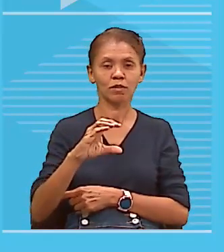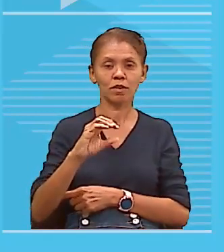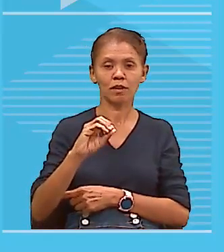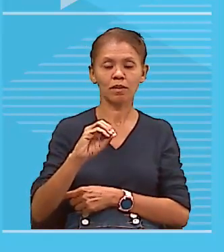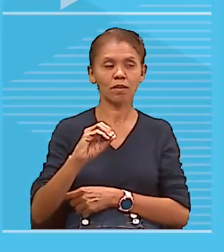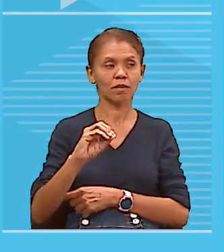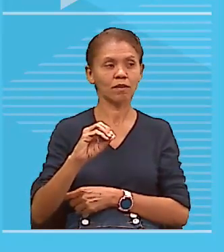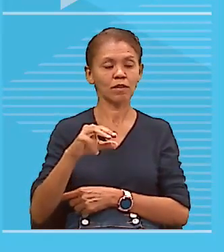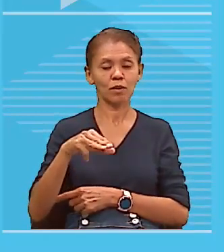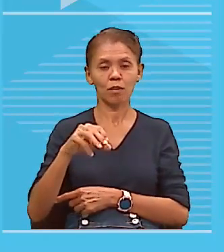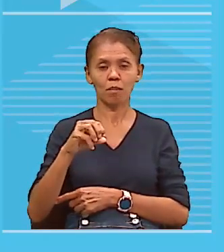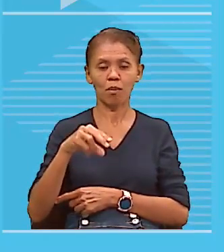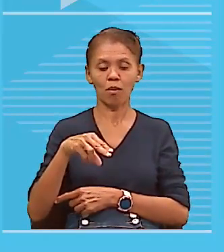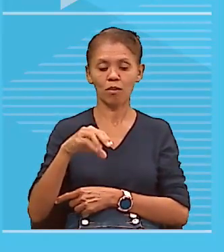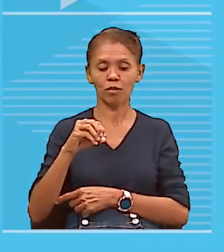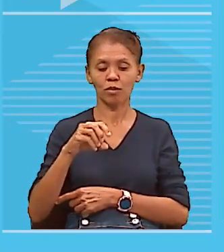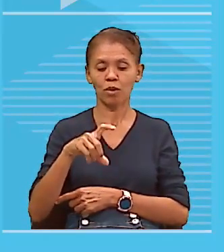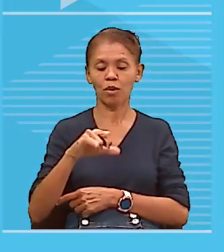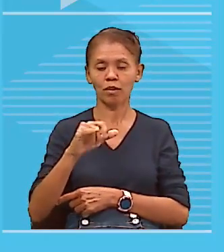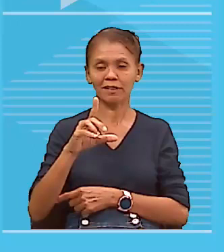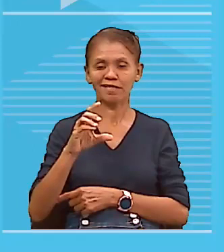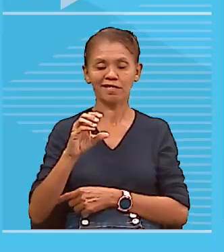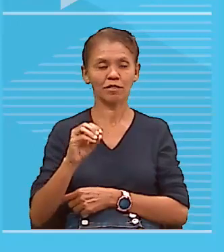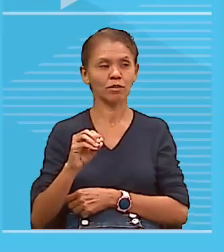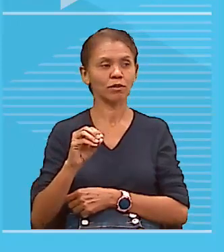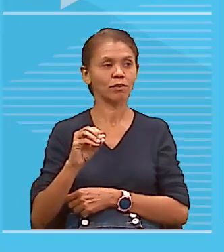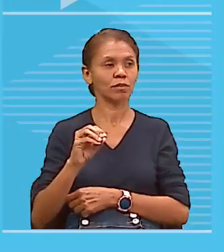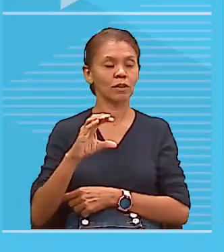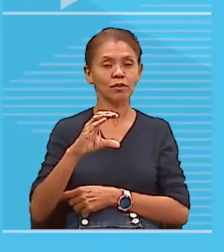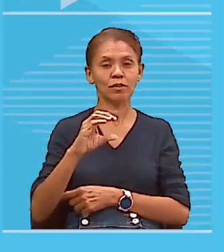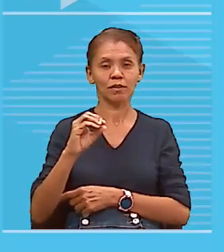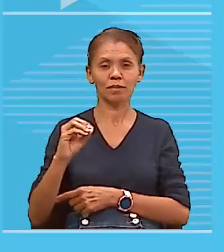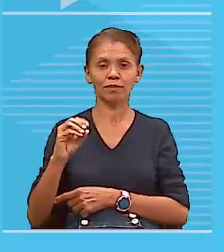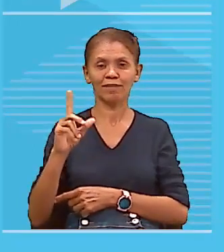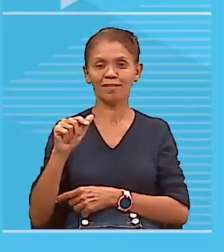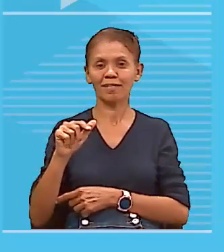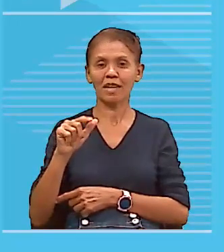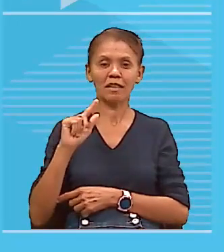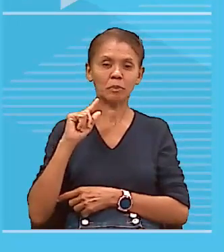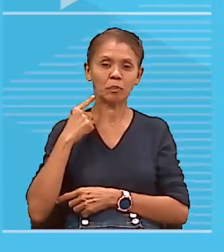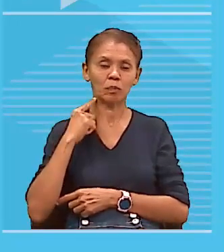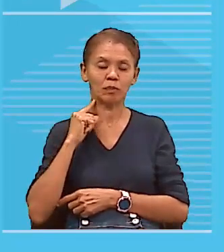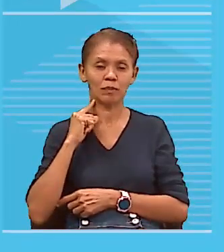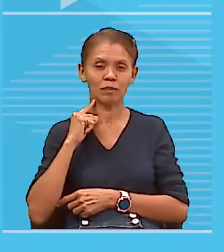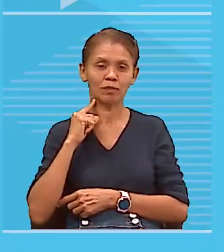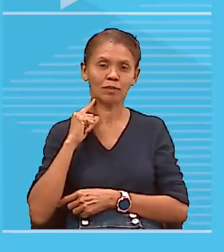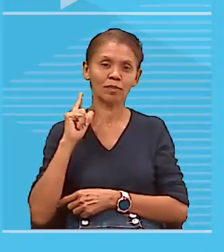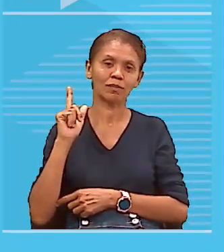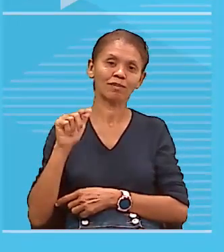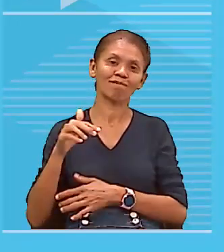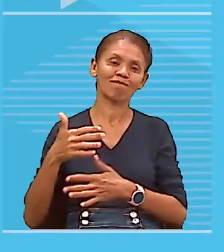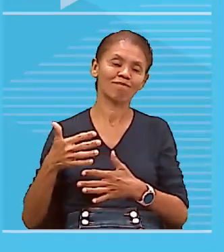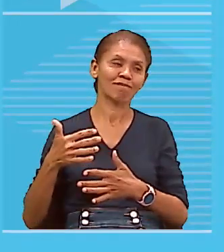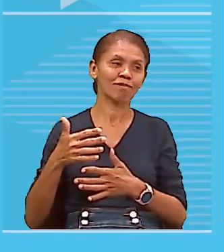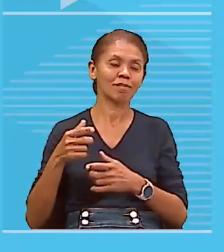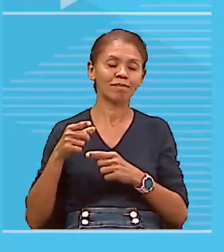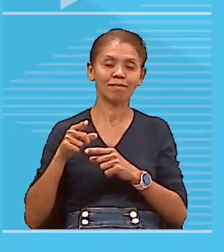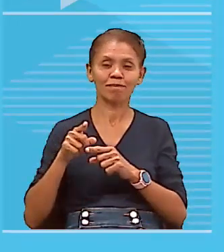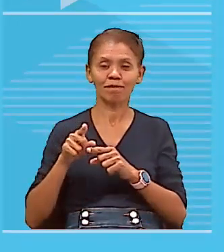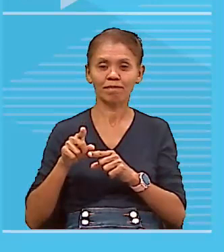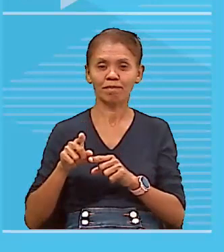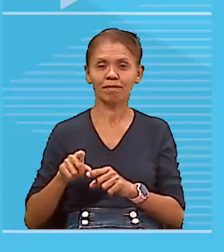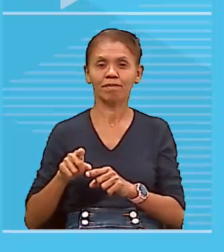E o monóxido de carbono, o CO. Tá certo? Então, eles são poluentes. Então, quem causa essa